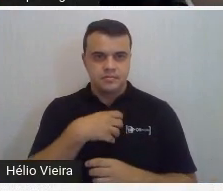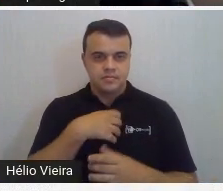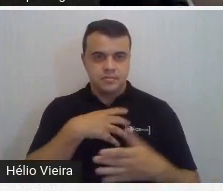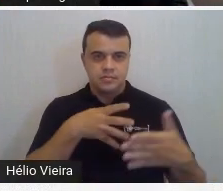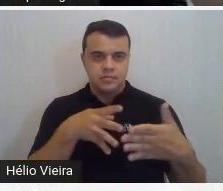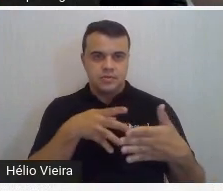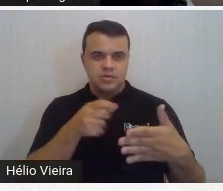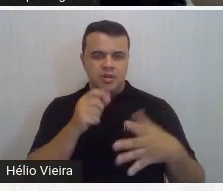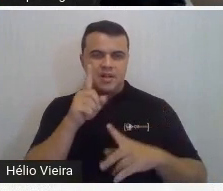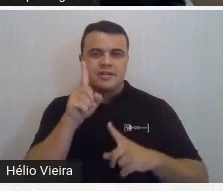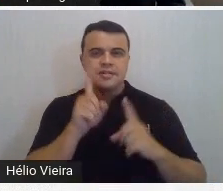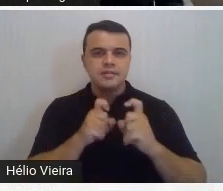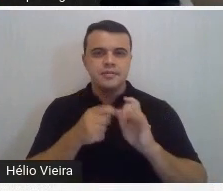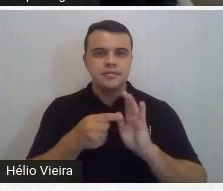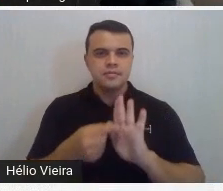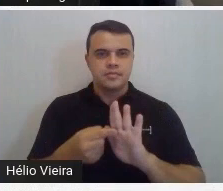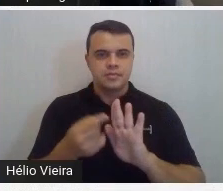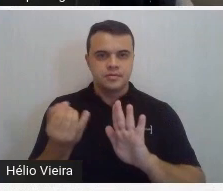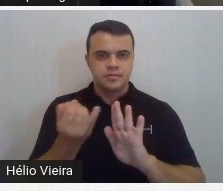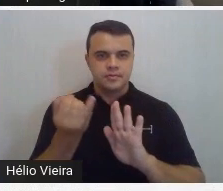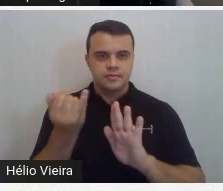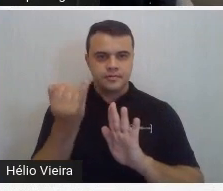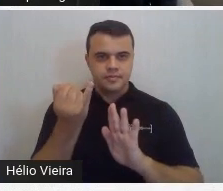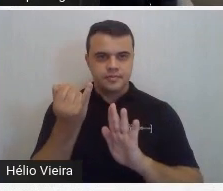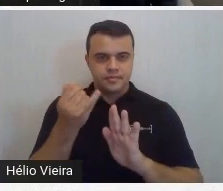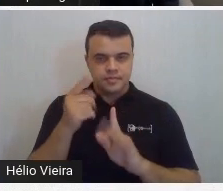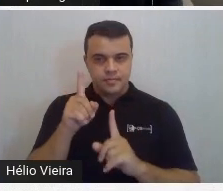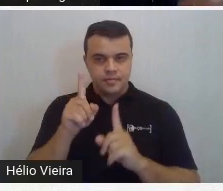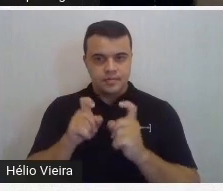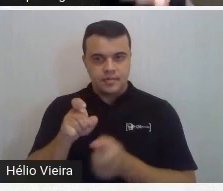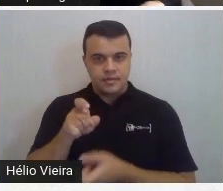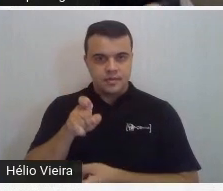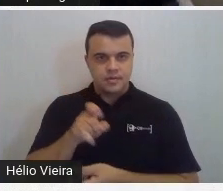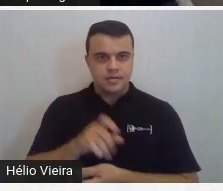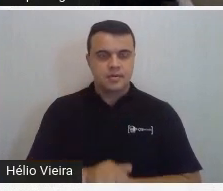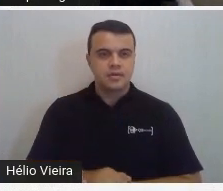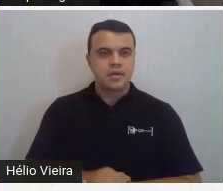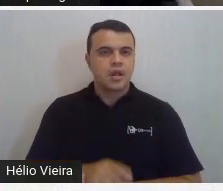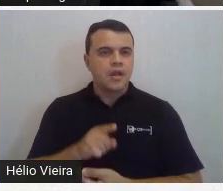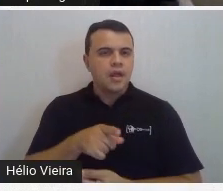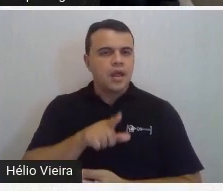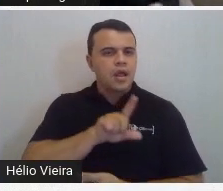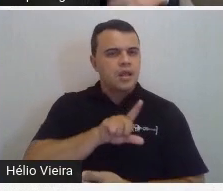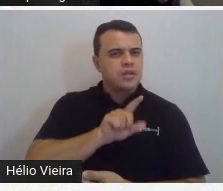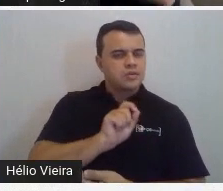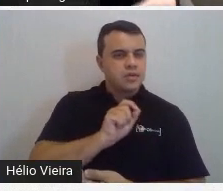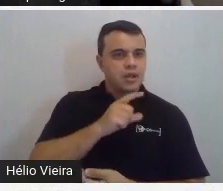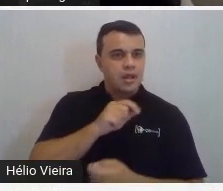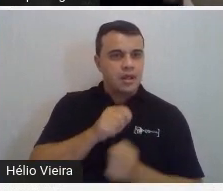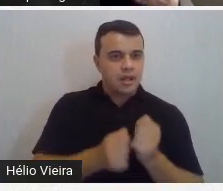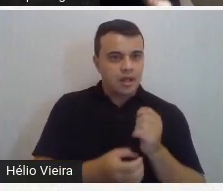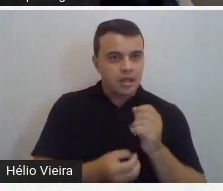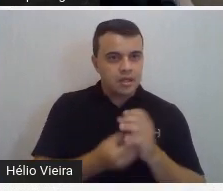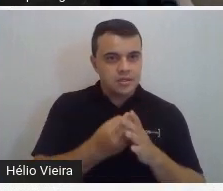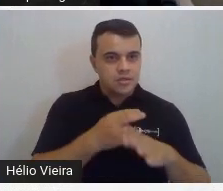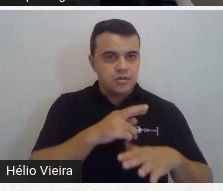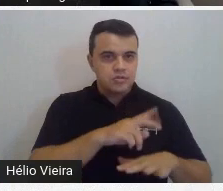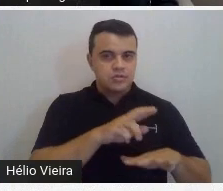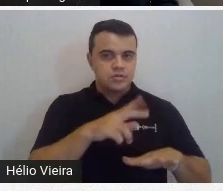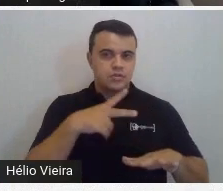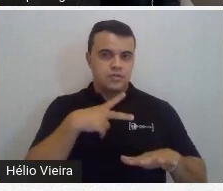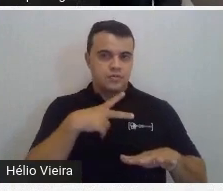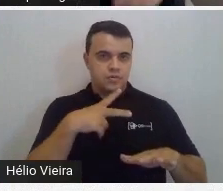muito expressiva, né? Como o próprio nome diz, expressionismo. Então, o que nós vimos até aqui? A construção de estilos